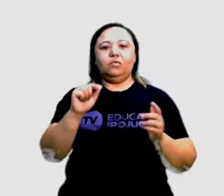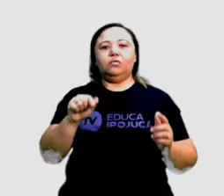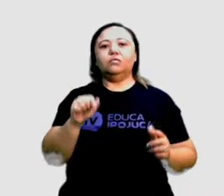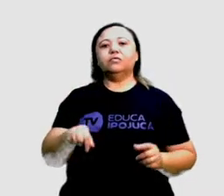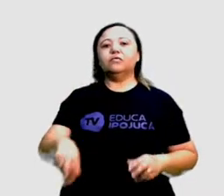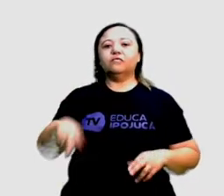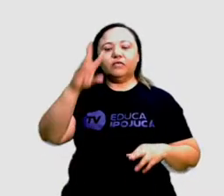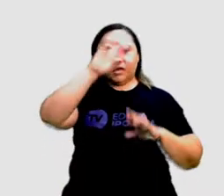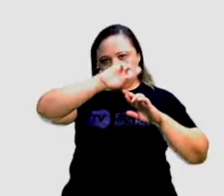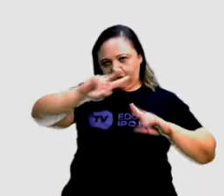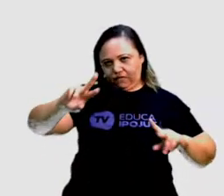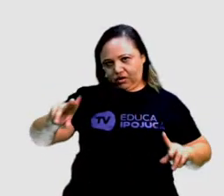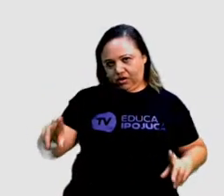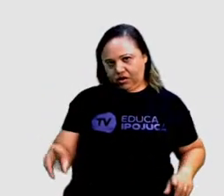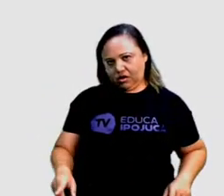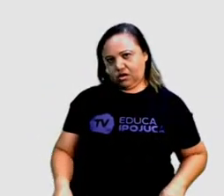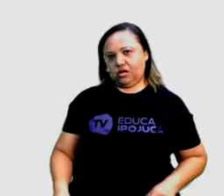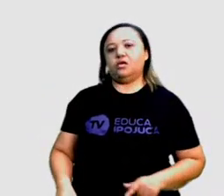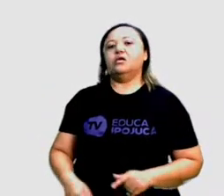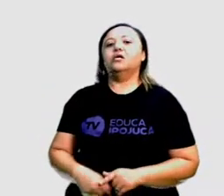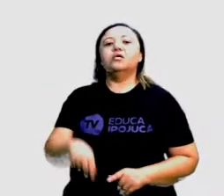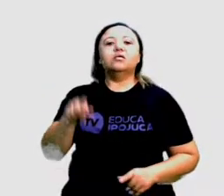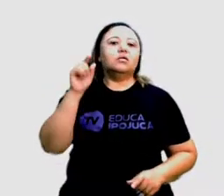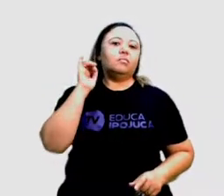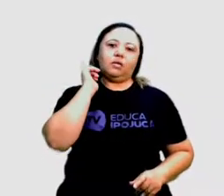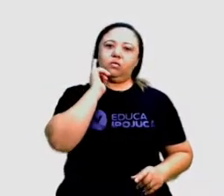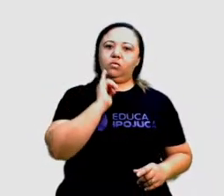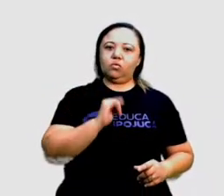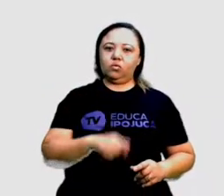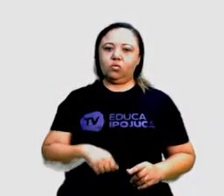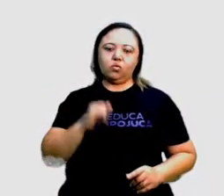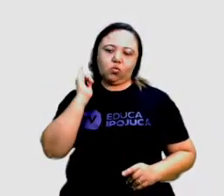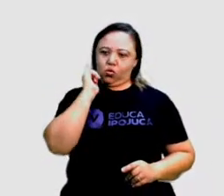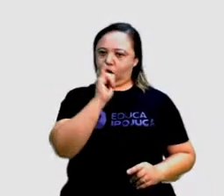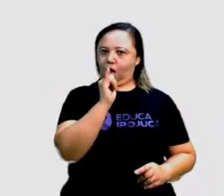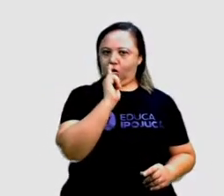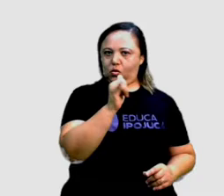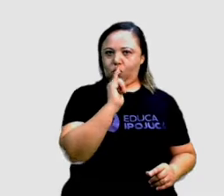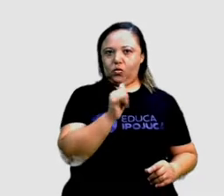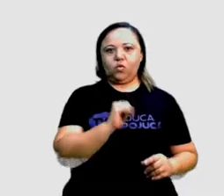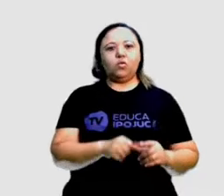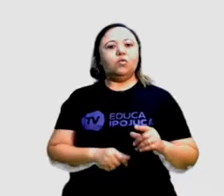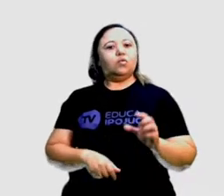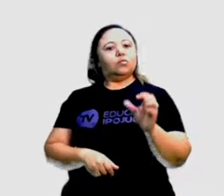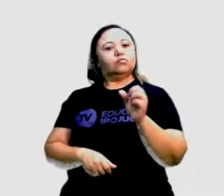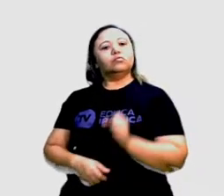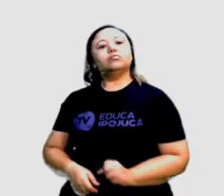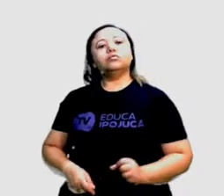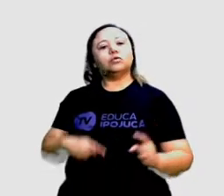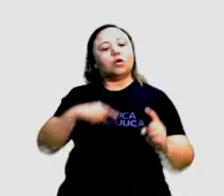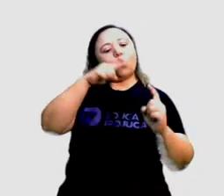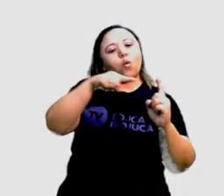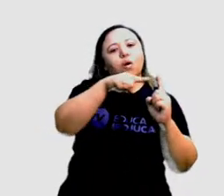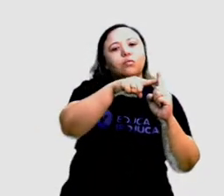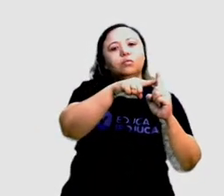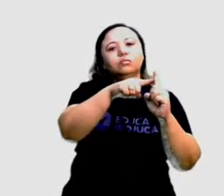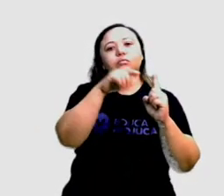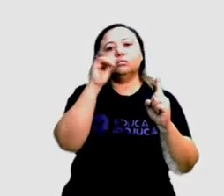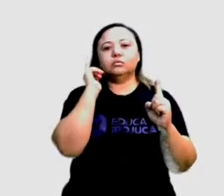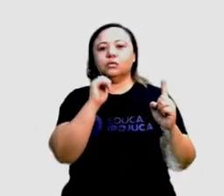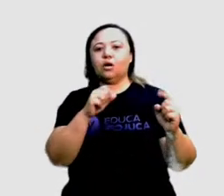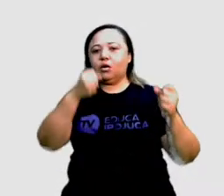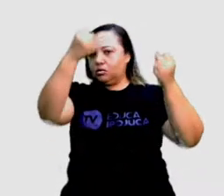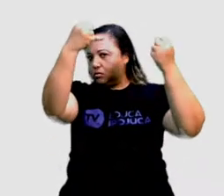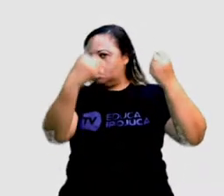conhecer as diferentes perspectivas adotadas pelo narrador, ou seja, o foco narrativo ao contar uma história. Reconhecer